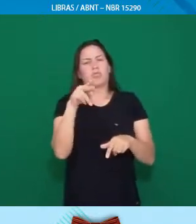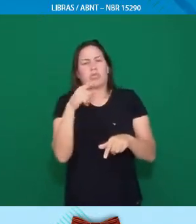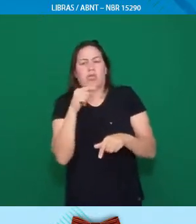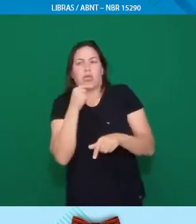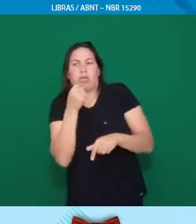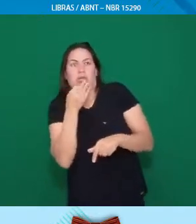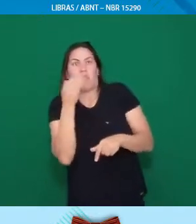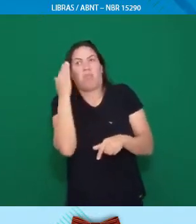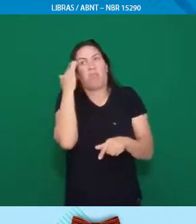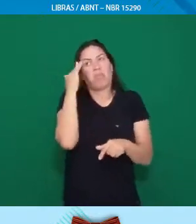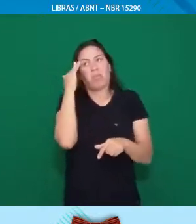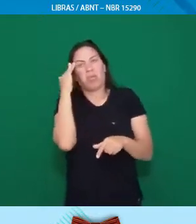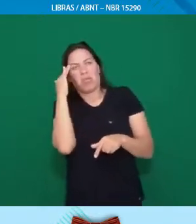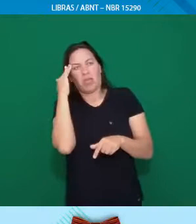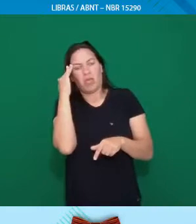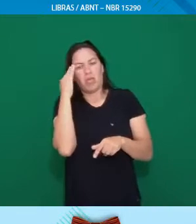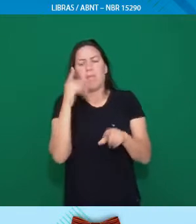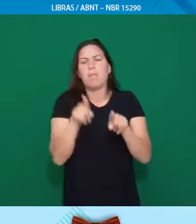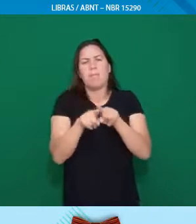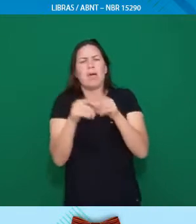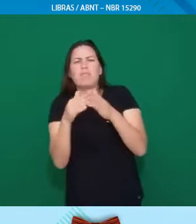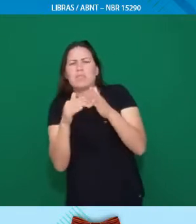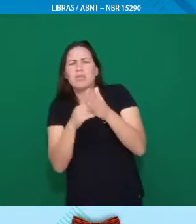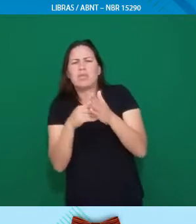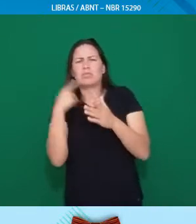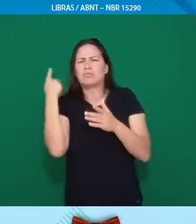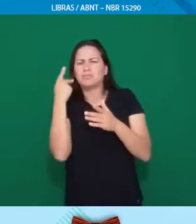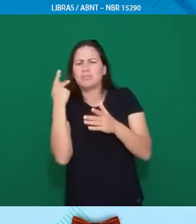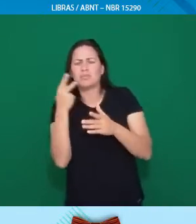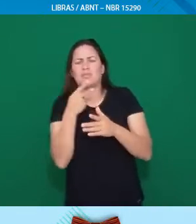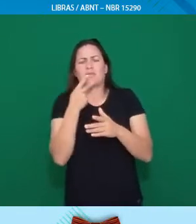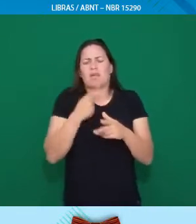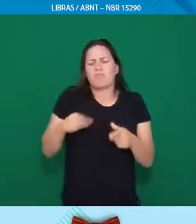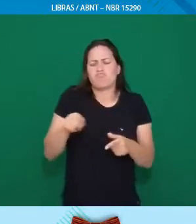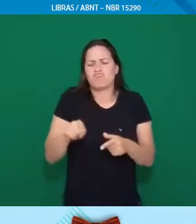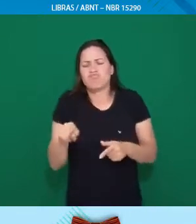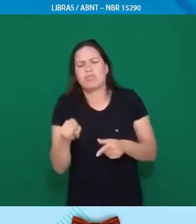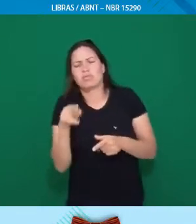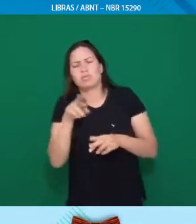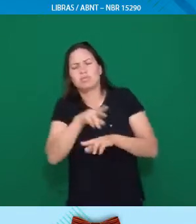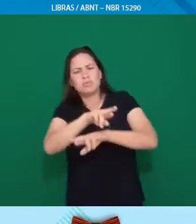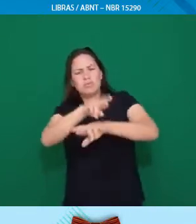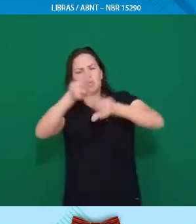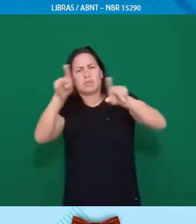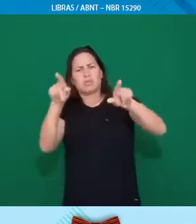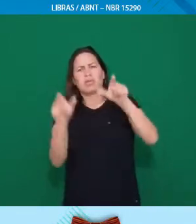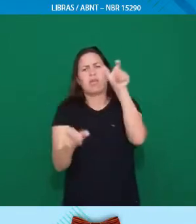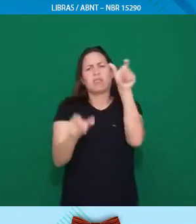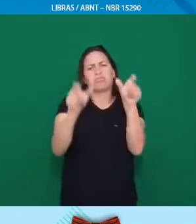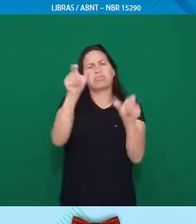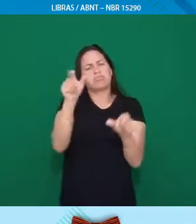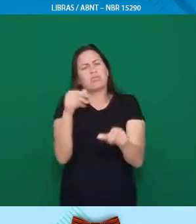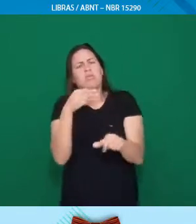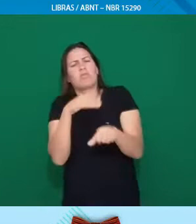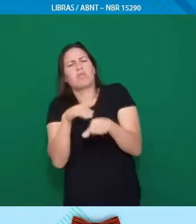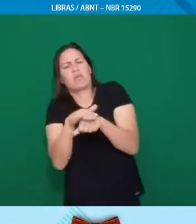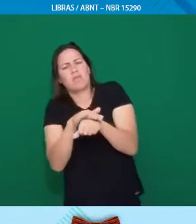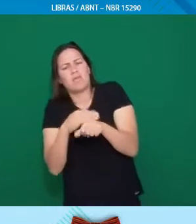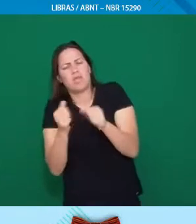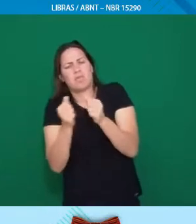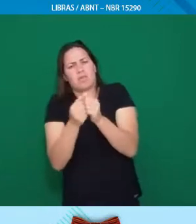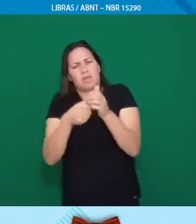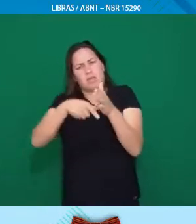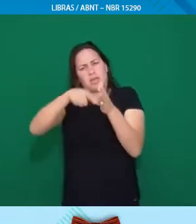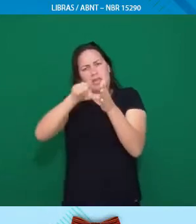diferente do que eu idealizei mas apesar de tudo isso a política é uma fonte uma forma de transformação como nós comentamos